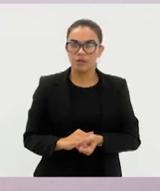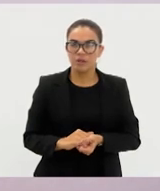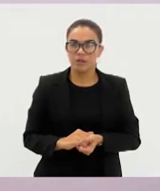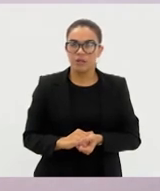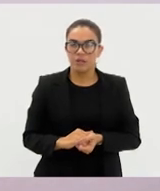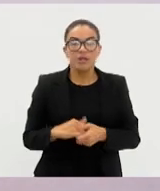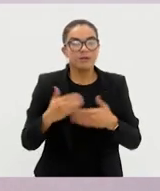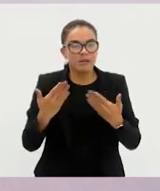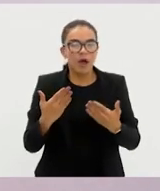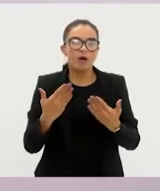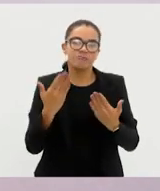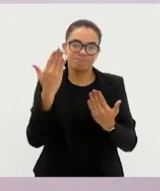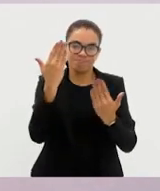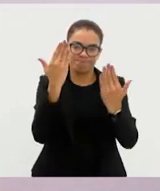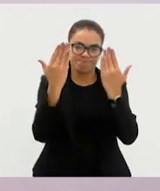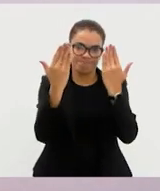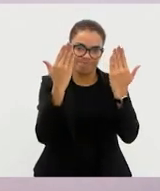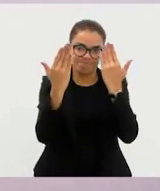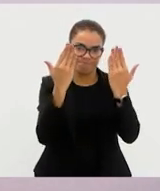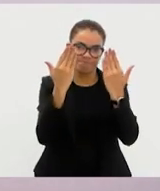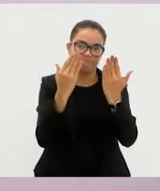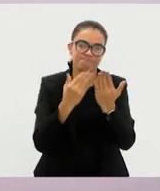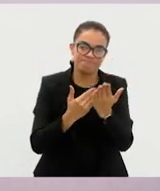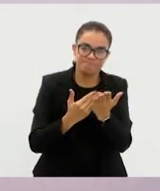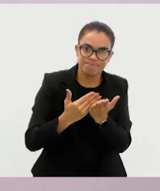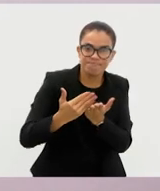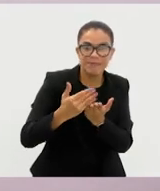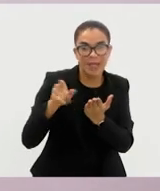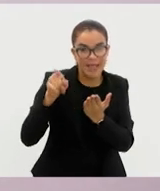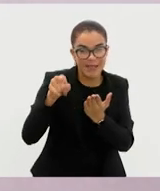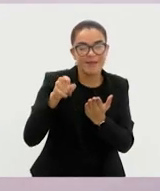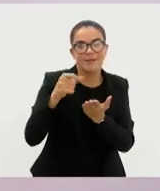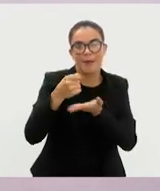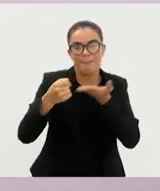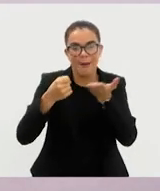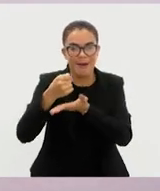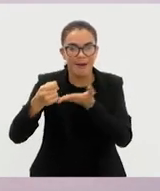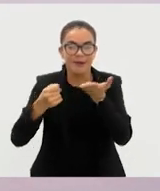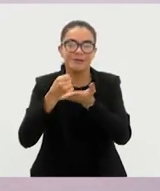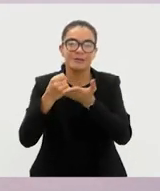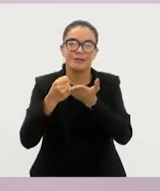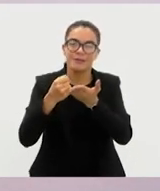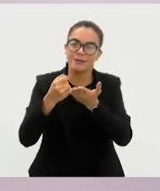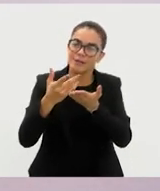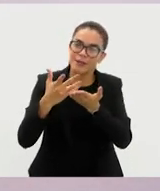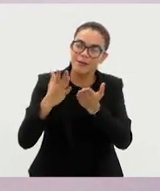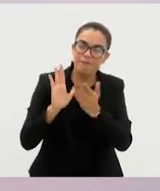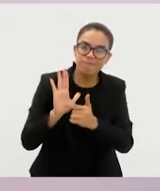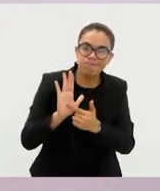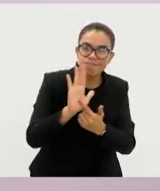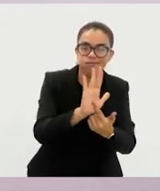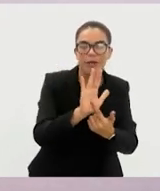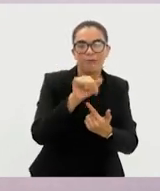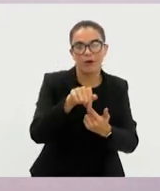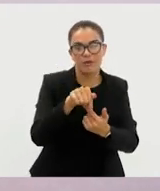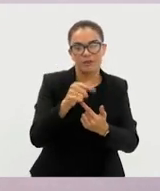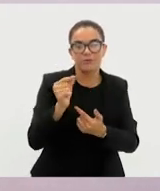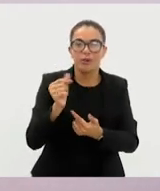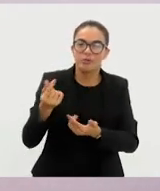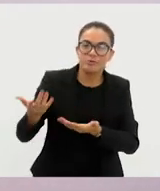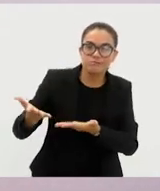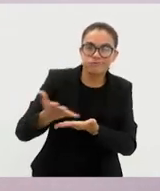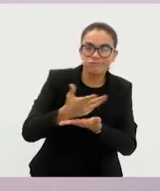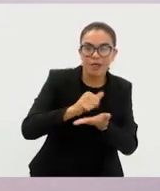Então, esses são os parâmetros iniciais, em cima deles, que são as grandes variáveis que influenciam as nossas receitas e despesas. Passamos, então,